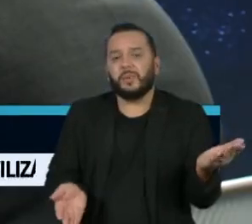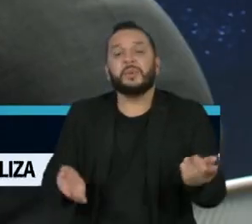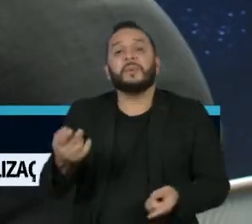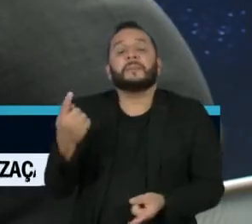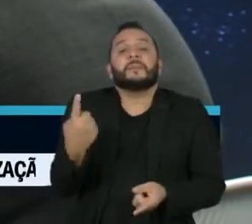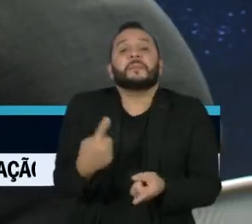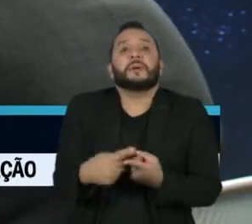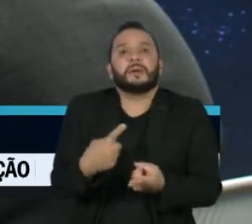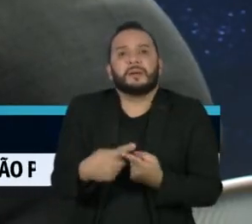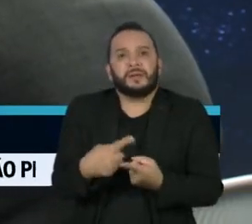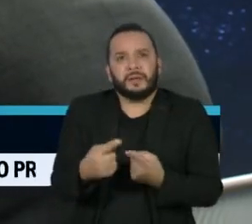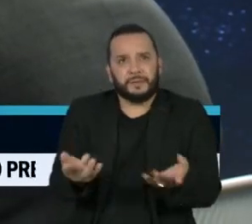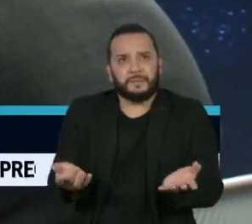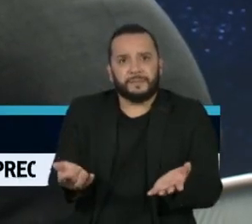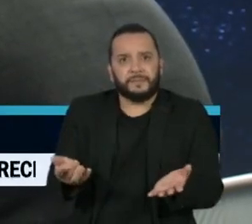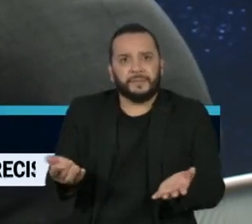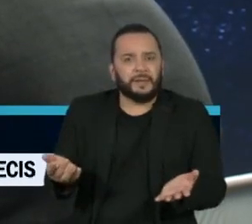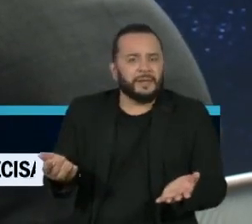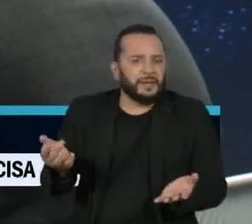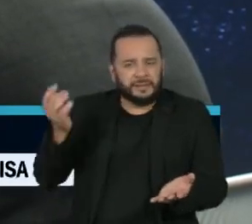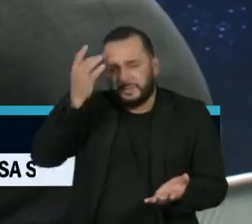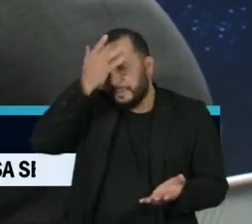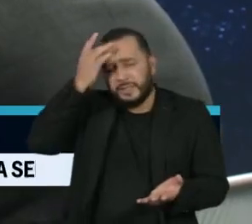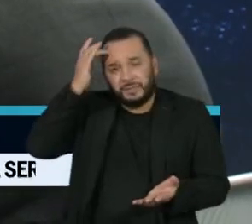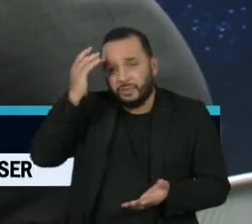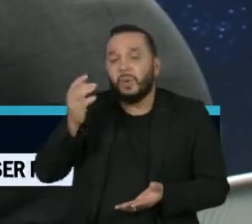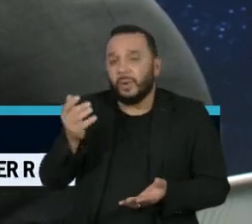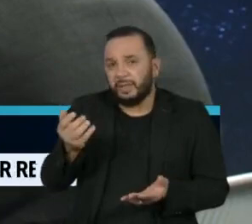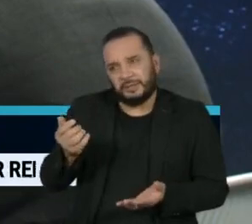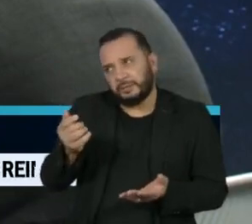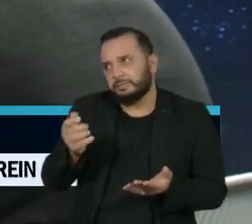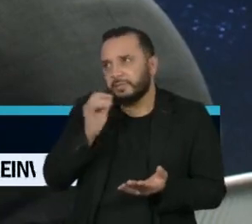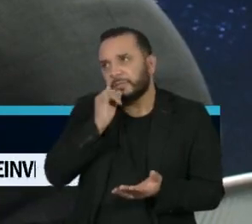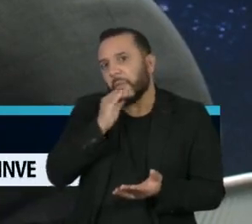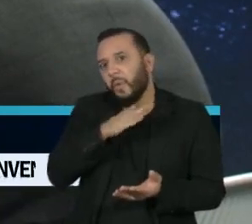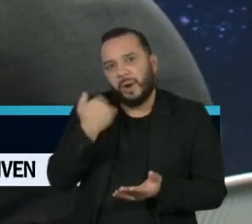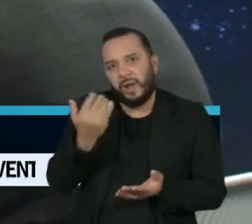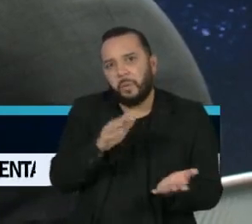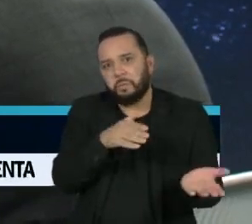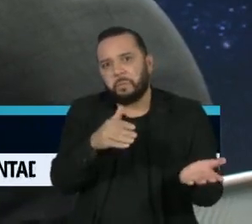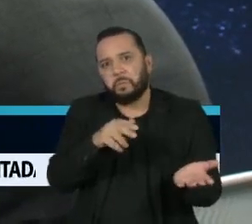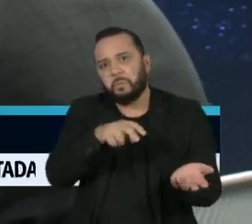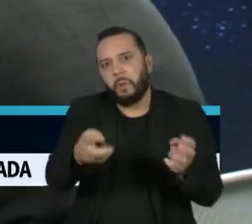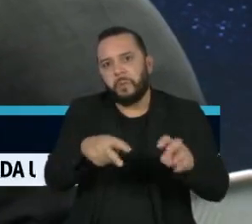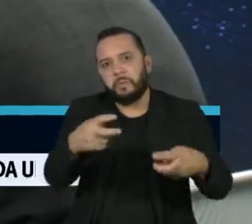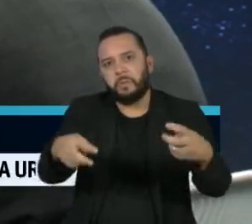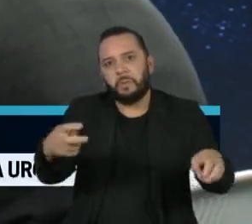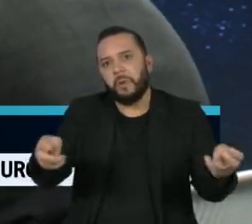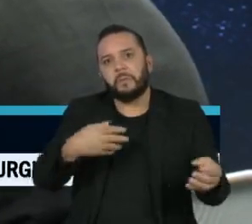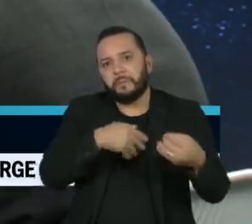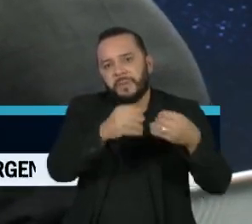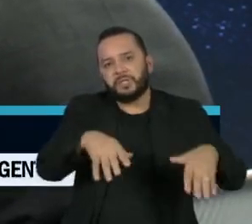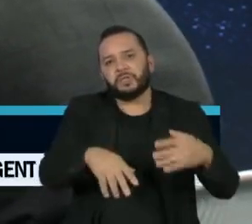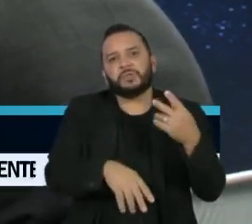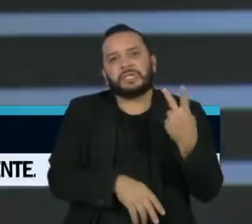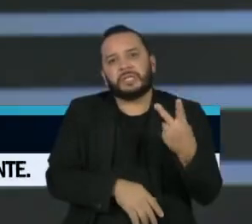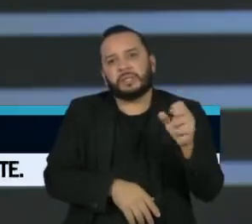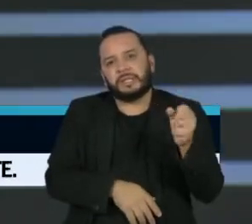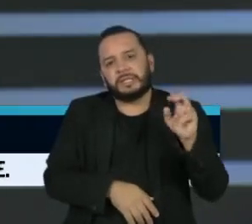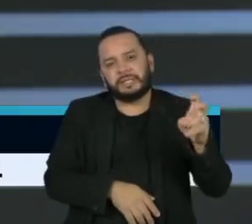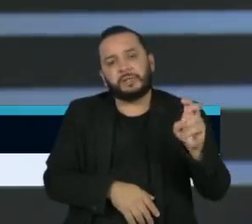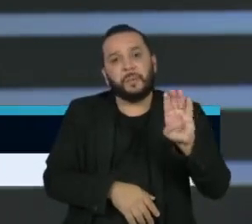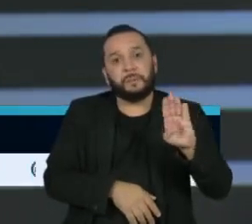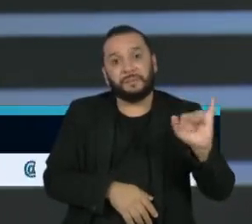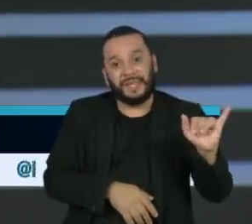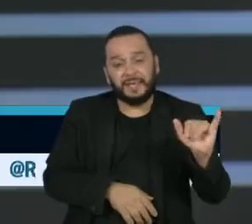elas mudariam de vida, elas poderiam melhorar, evoluir, se instruir e ganhar mais, ou seja, é um número muito maior. Muito maior, está falando isso, o estado